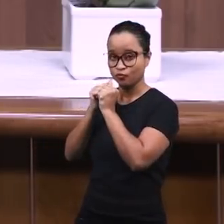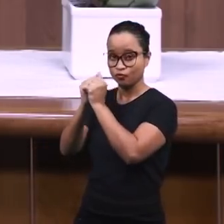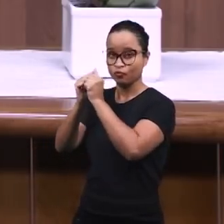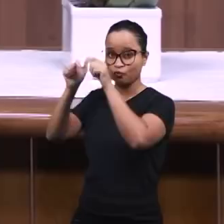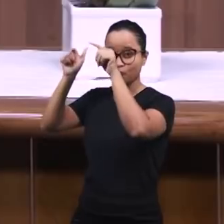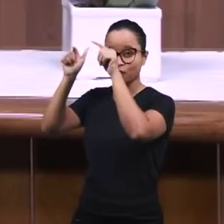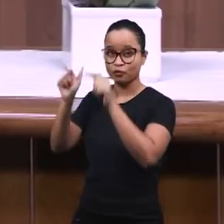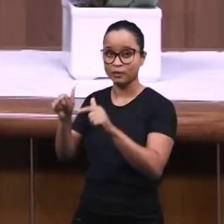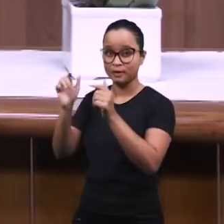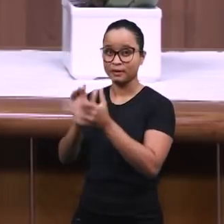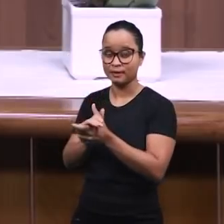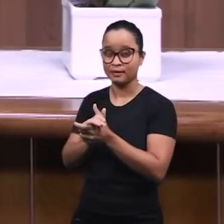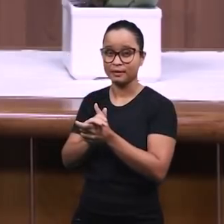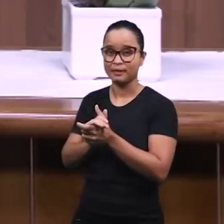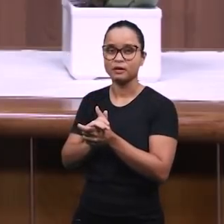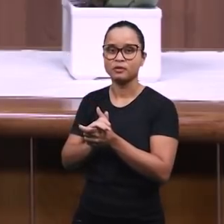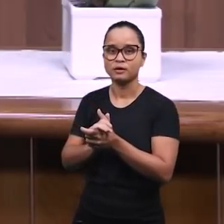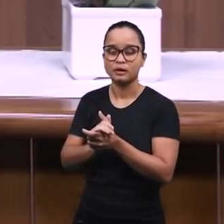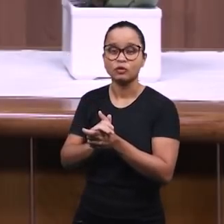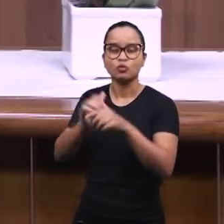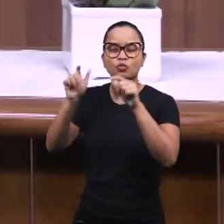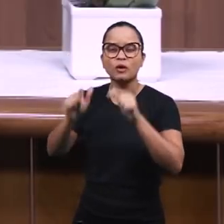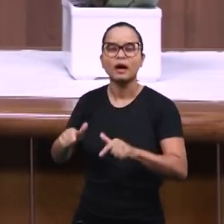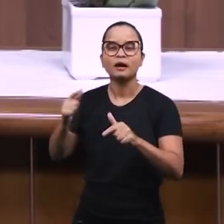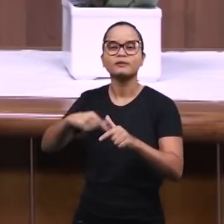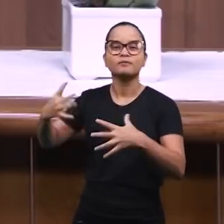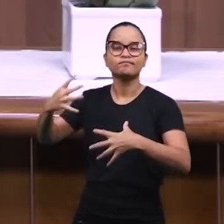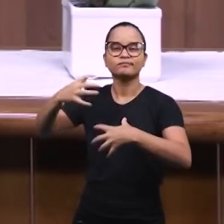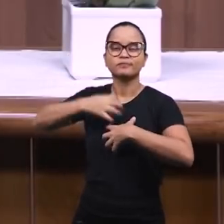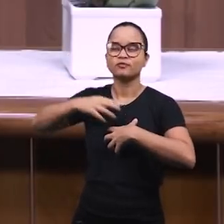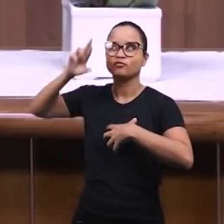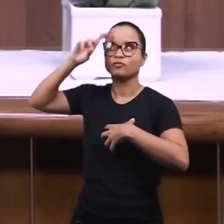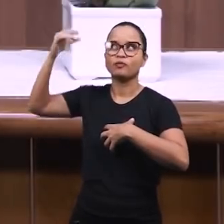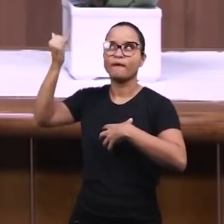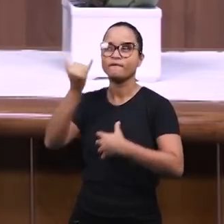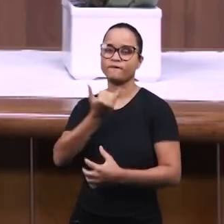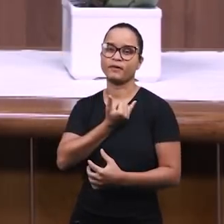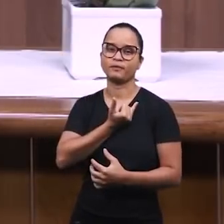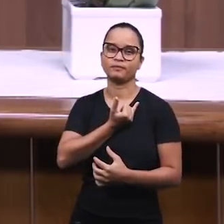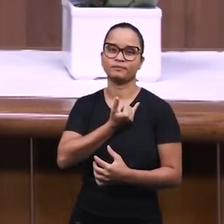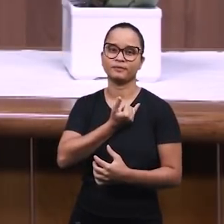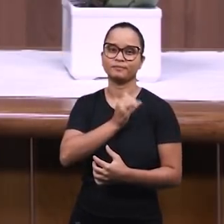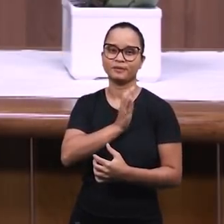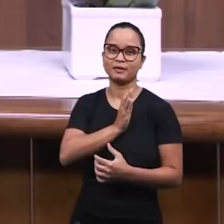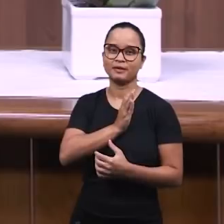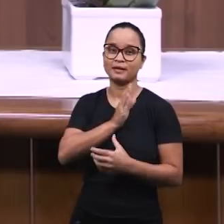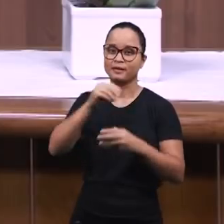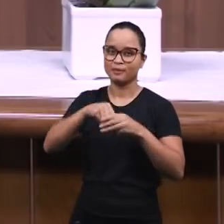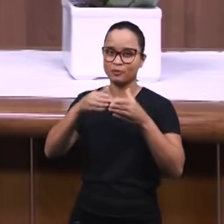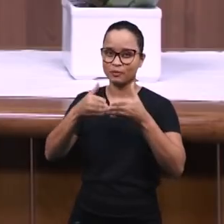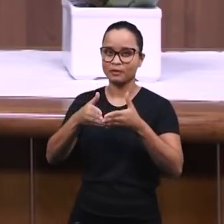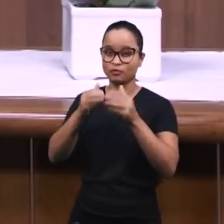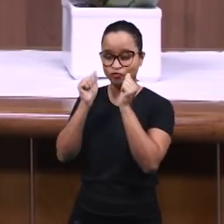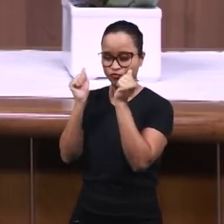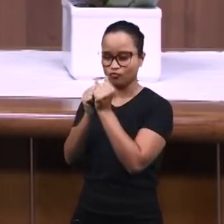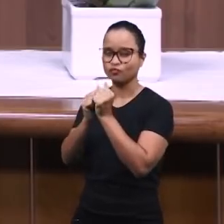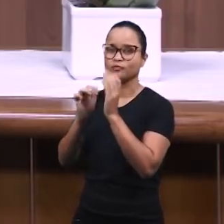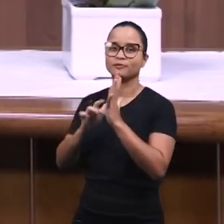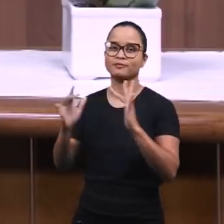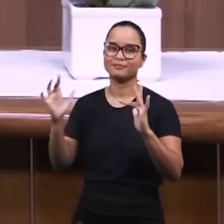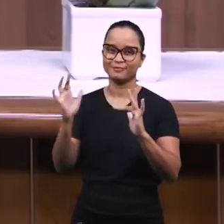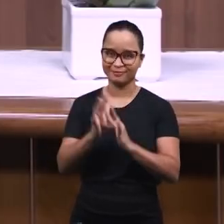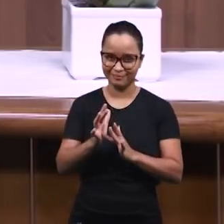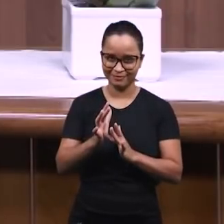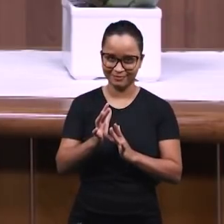no lugar onde nós ouvimos, ou de onde nós ouvimos, a voz do Senhor. Queremos estar no barquinho onde Ele